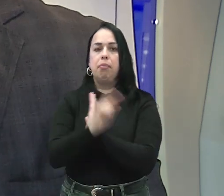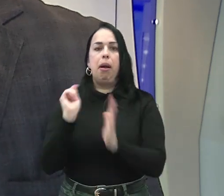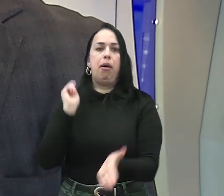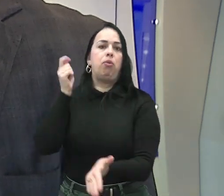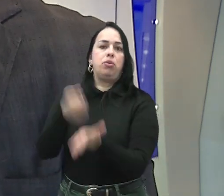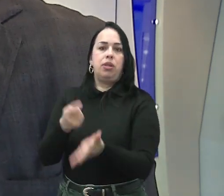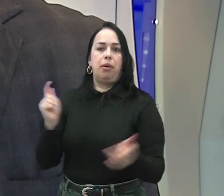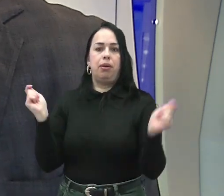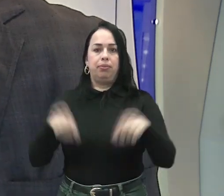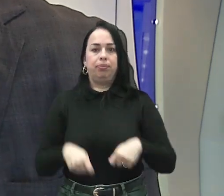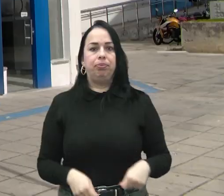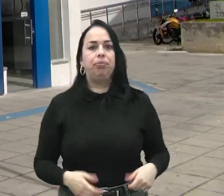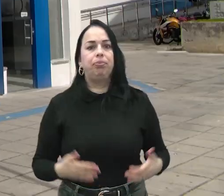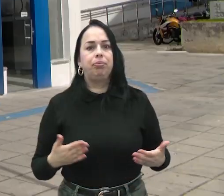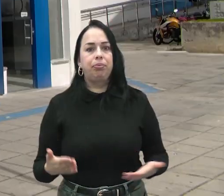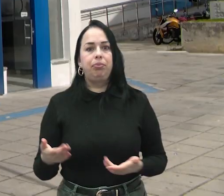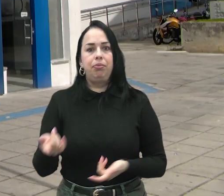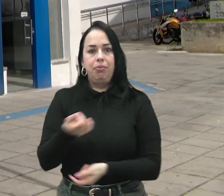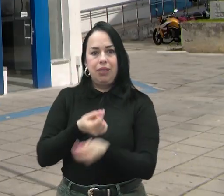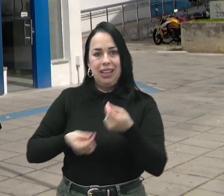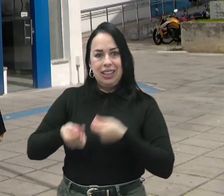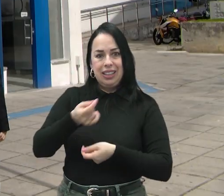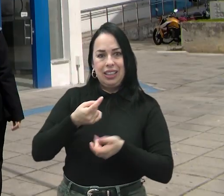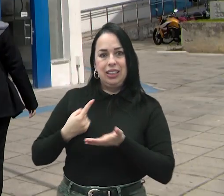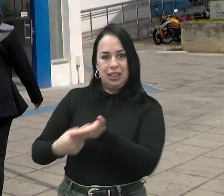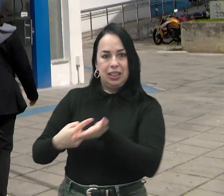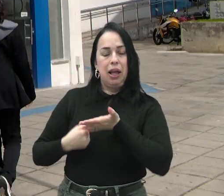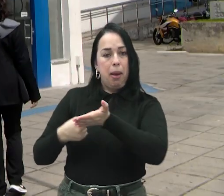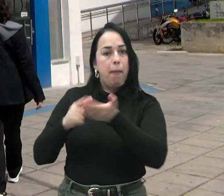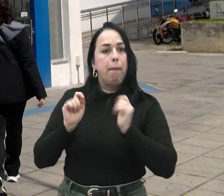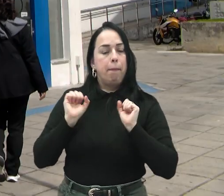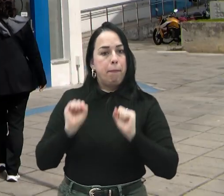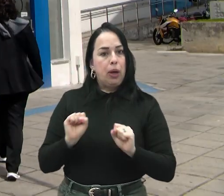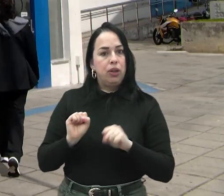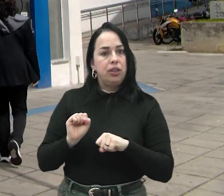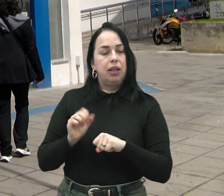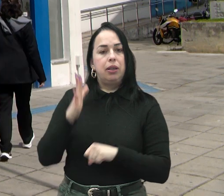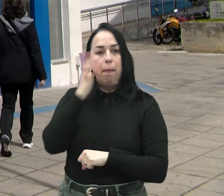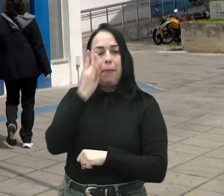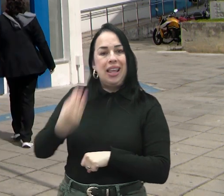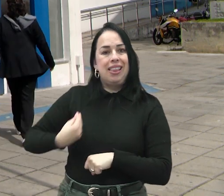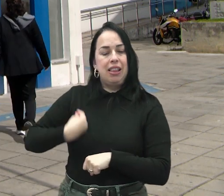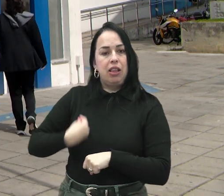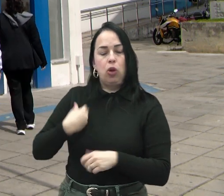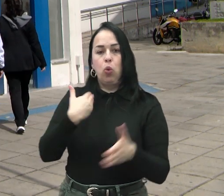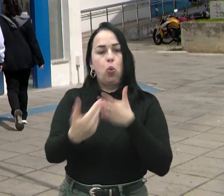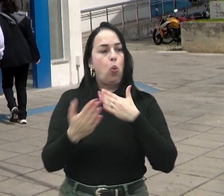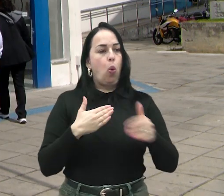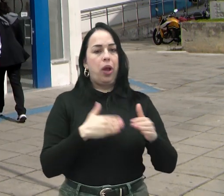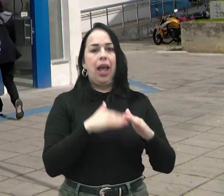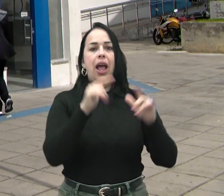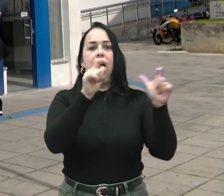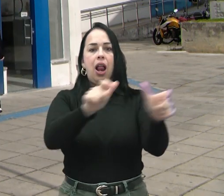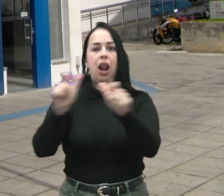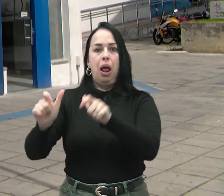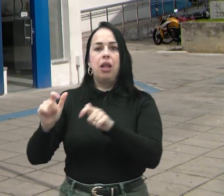para a quitação dessa dívida. As negociações dos débitos em atraso podem ser realizadas presencialmente em qualquer agência da Caixa